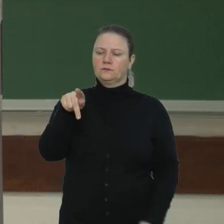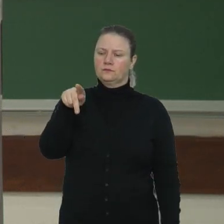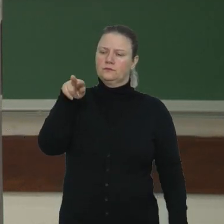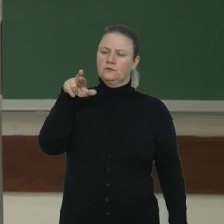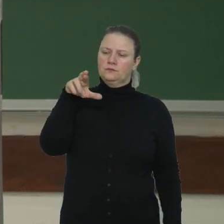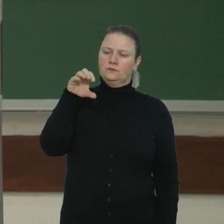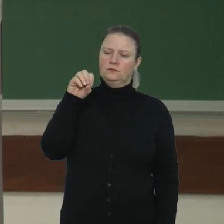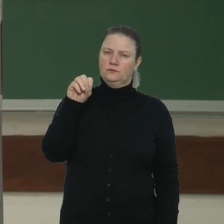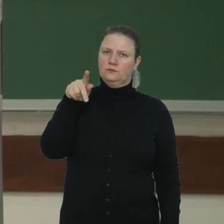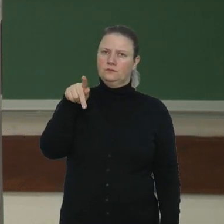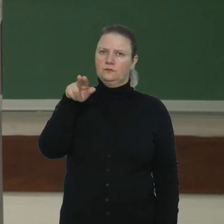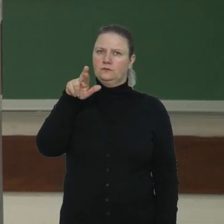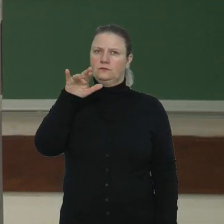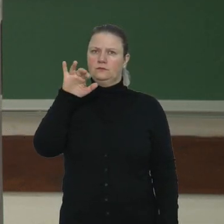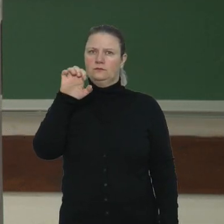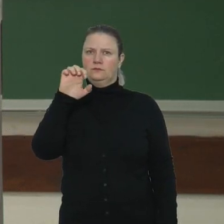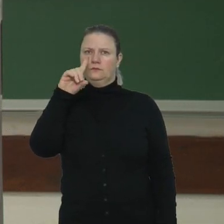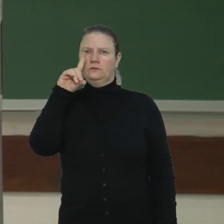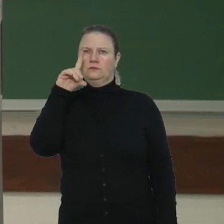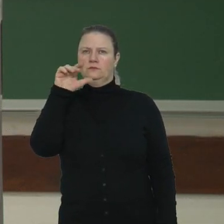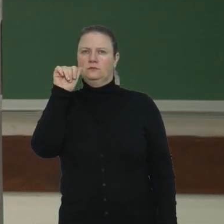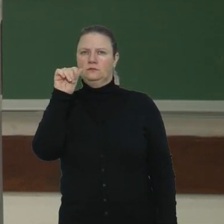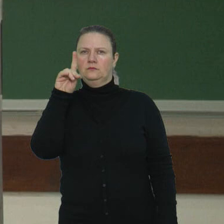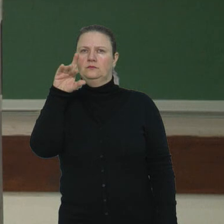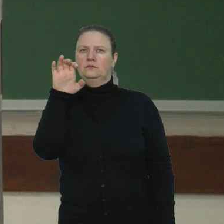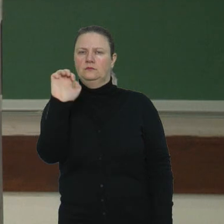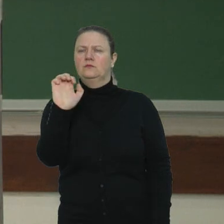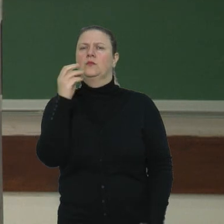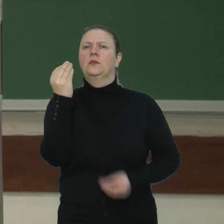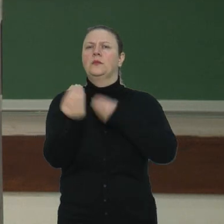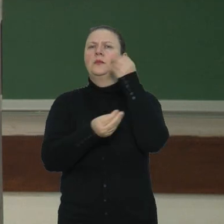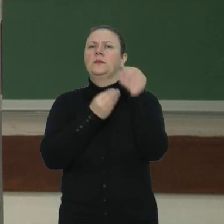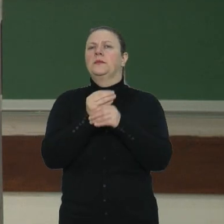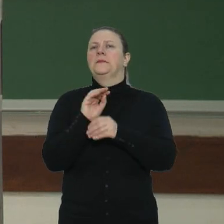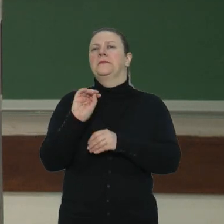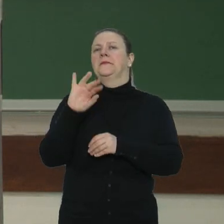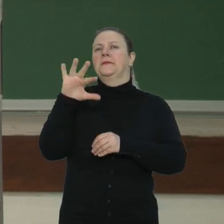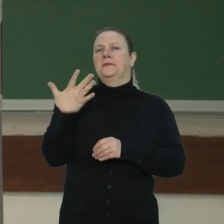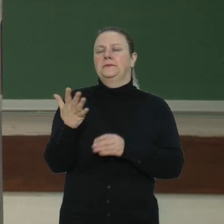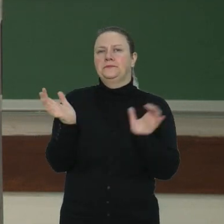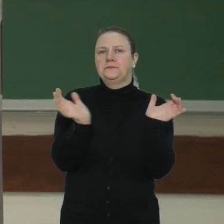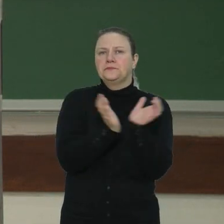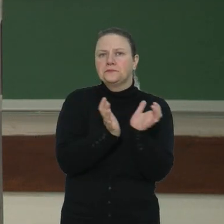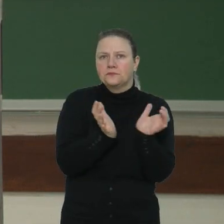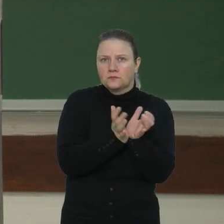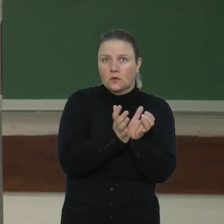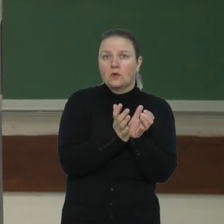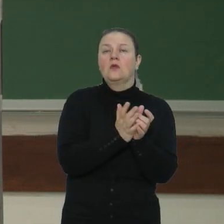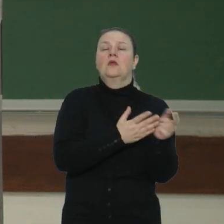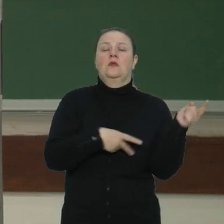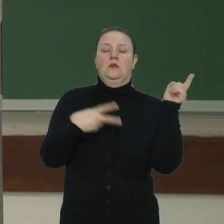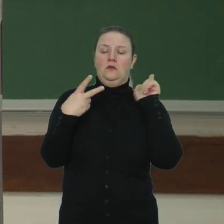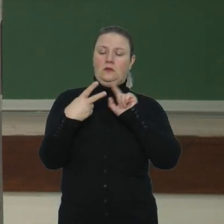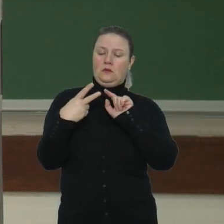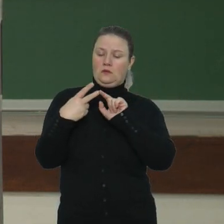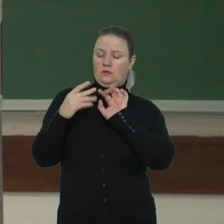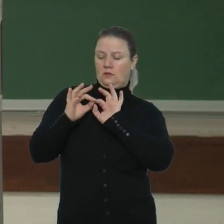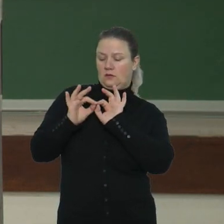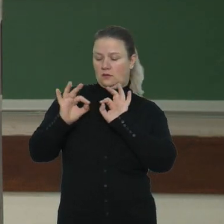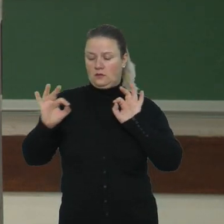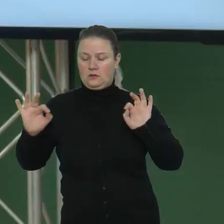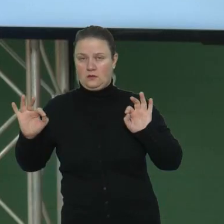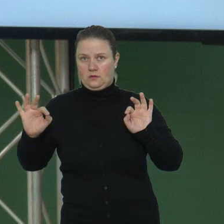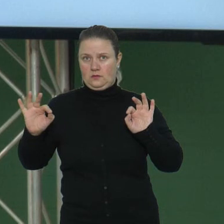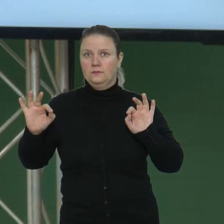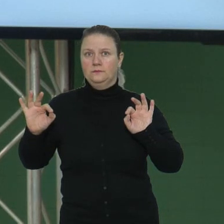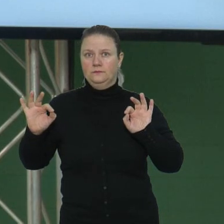módulo dessas equações, essas inequações com módulo. Como que ela acontece, tanto no conjunto quanto lá na reta, certo? Então verifiquem